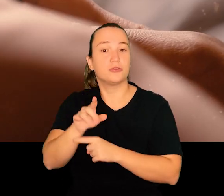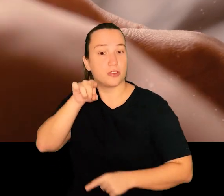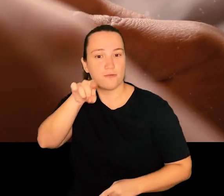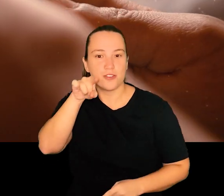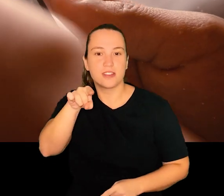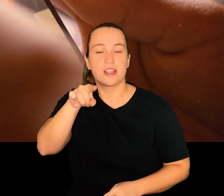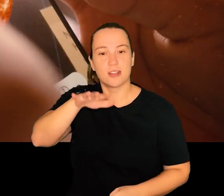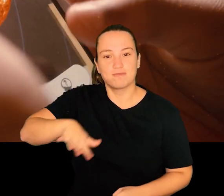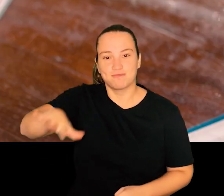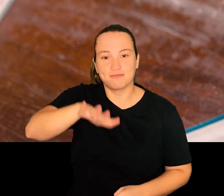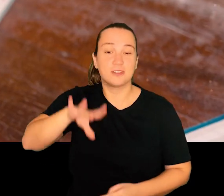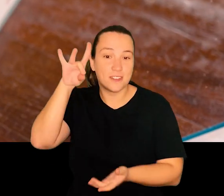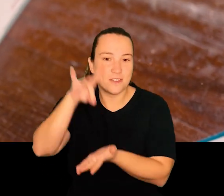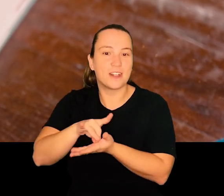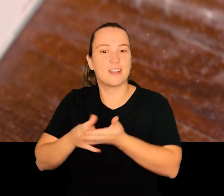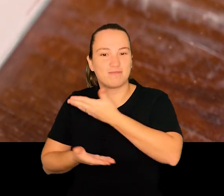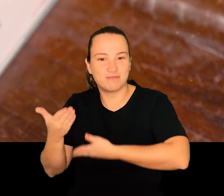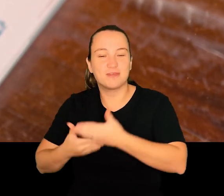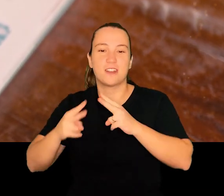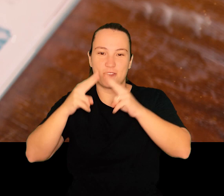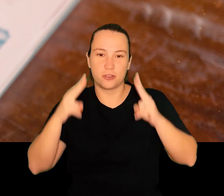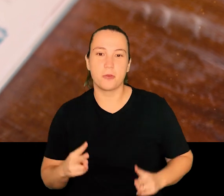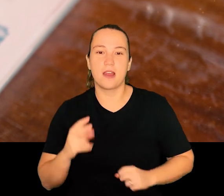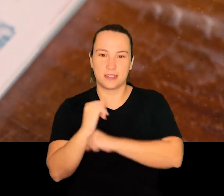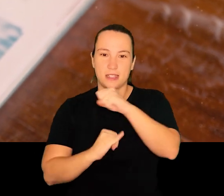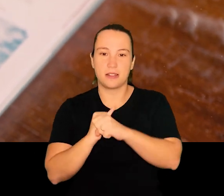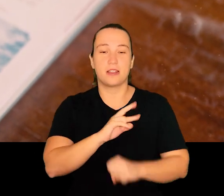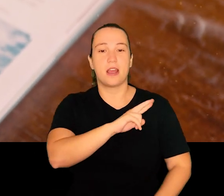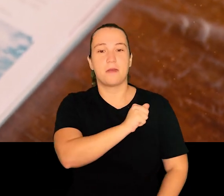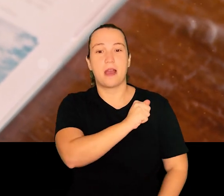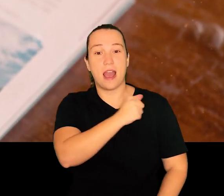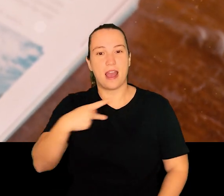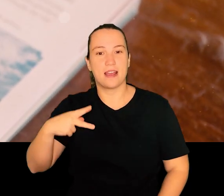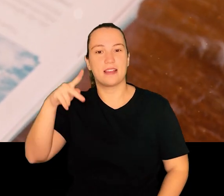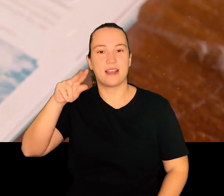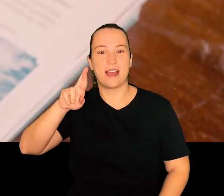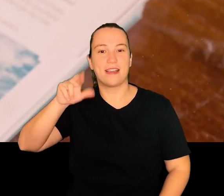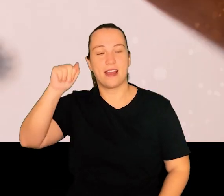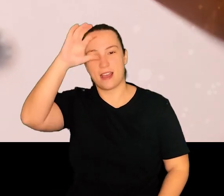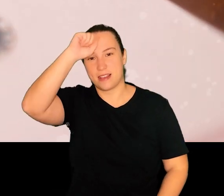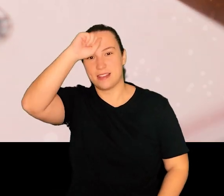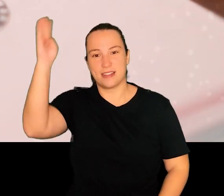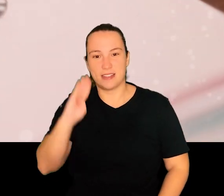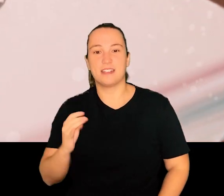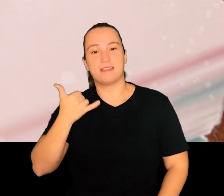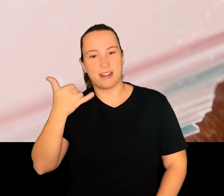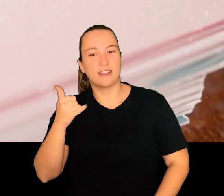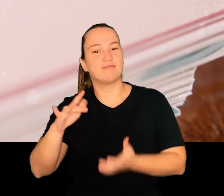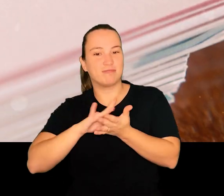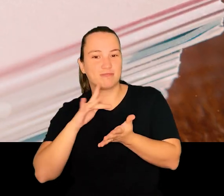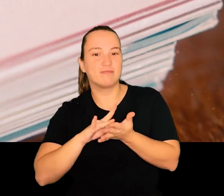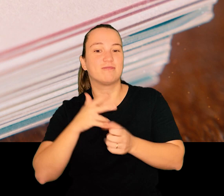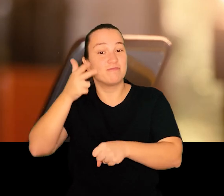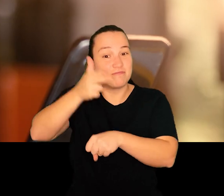real com o mundo virtual. Por meio do aplicativo RA Aprende Brasil, a câmera do dispositivo eletrônico, smartphone